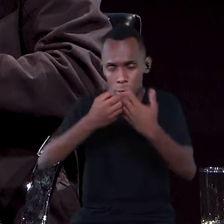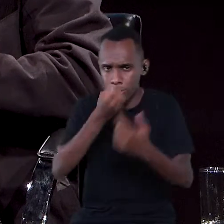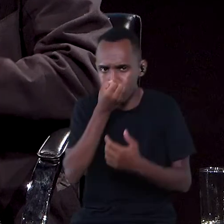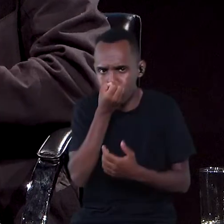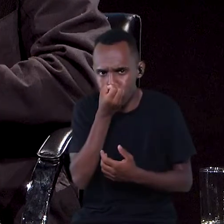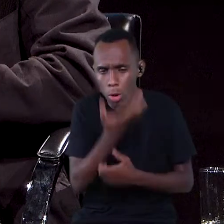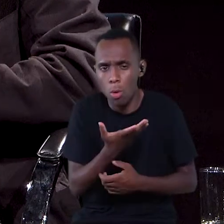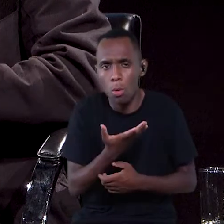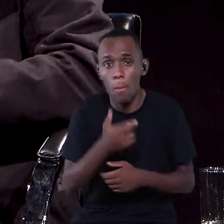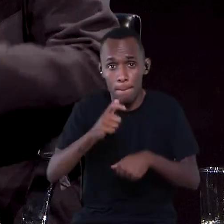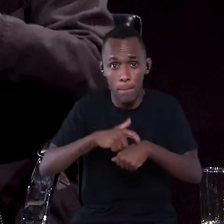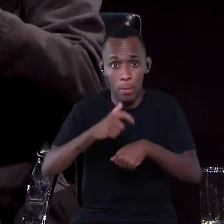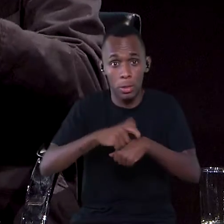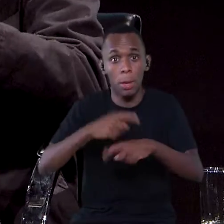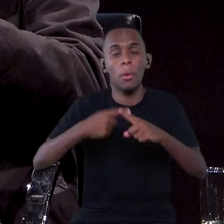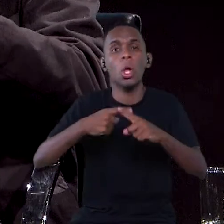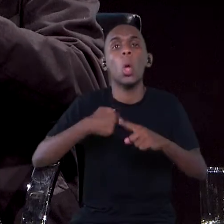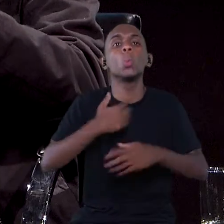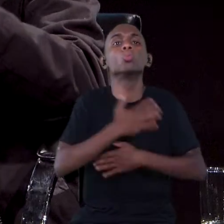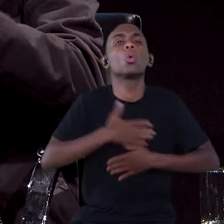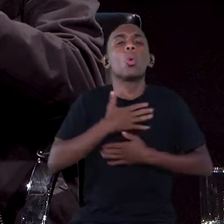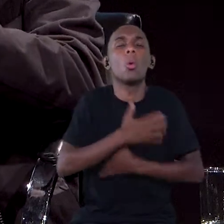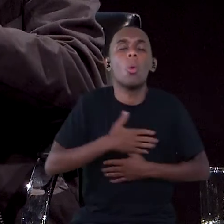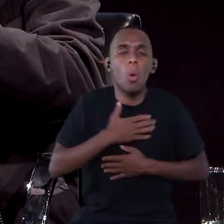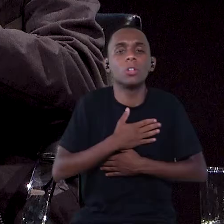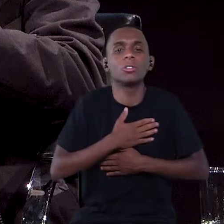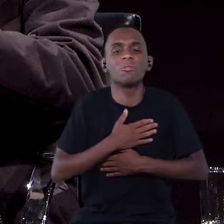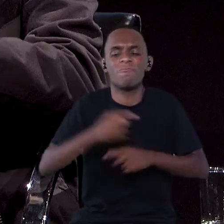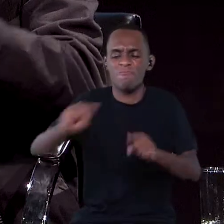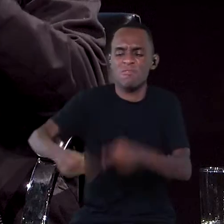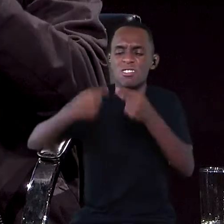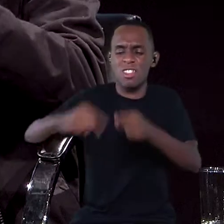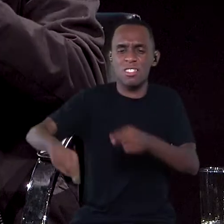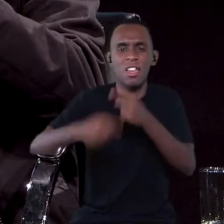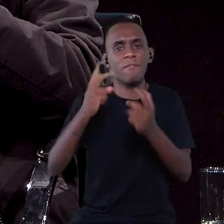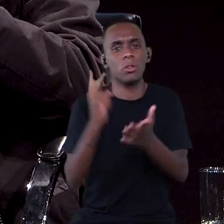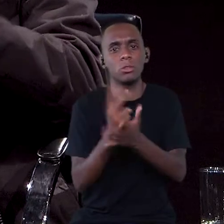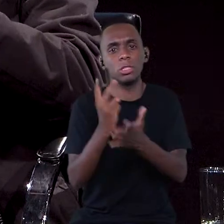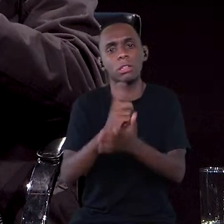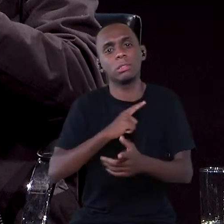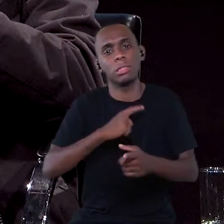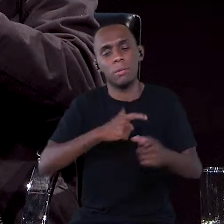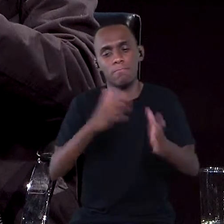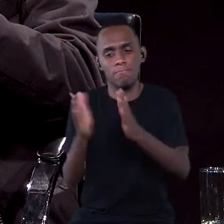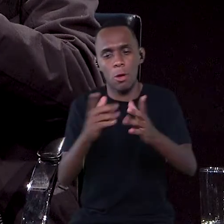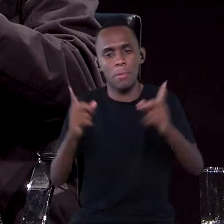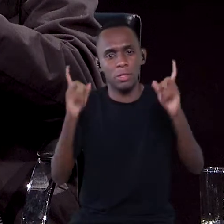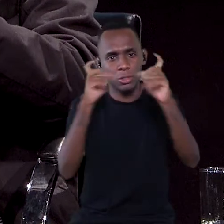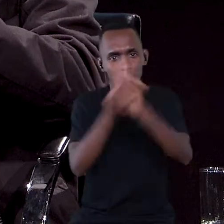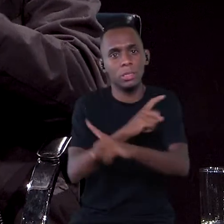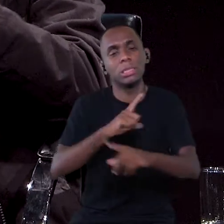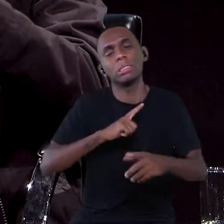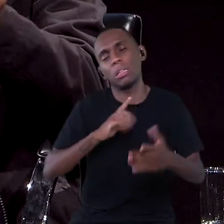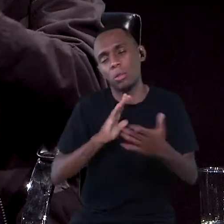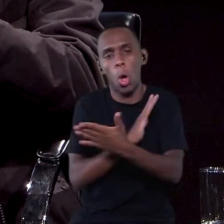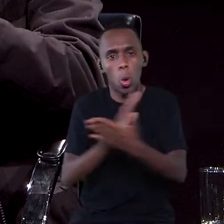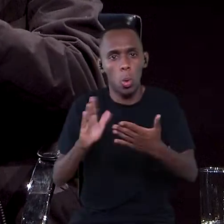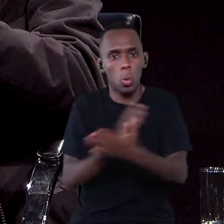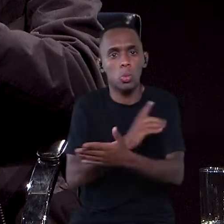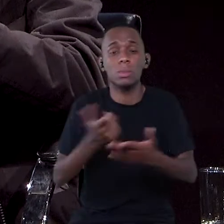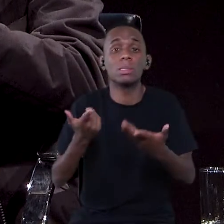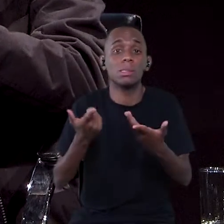bom esse momento, porque eu gosto de escrever nas contradições, eu gosto de escrever nos momentos de crise, porque aí você tem situações que tem que